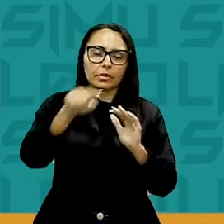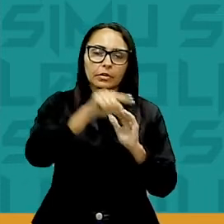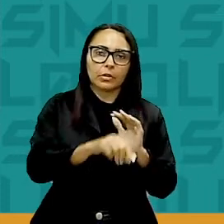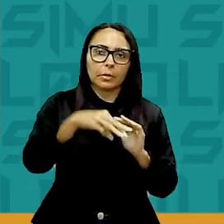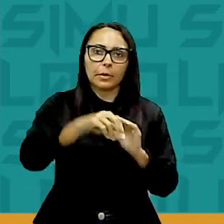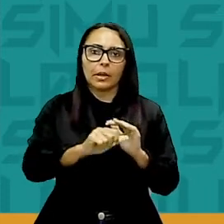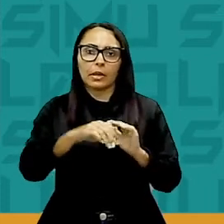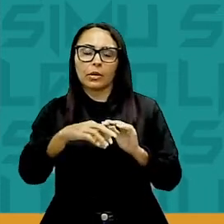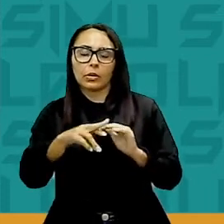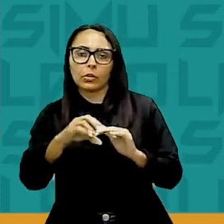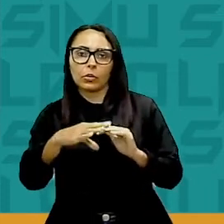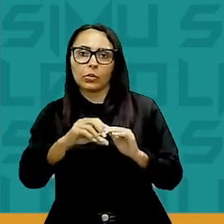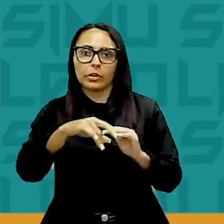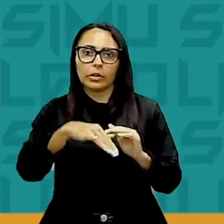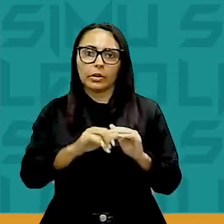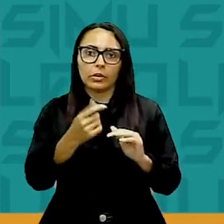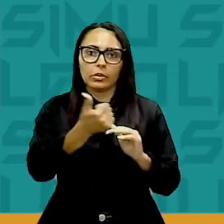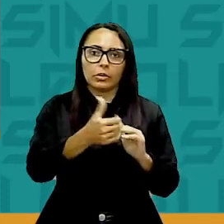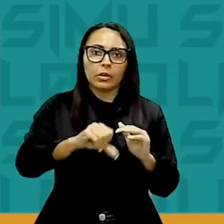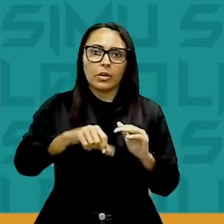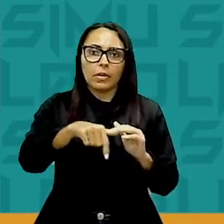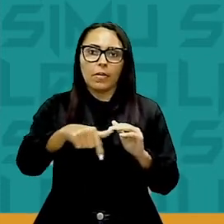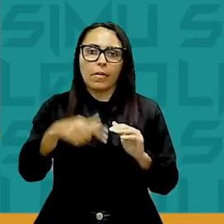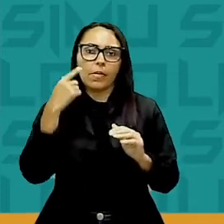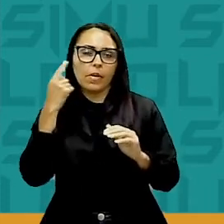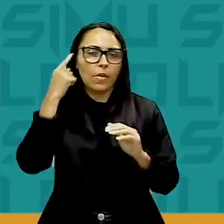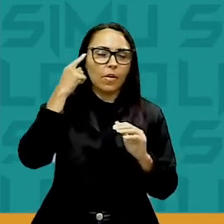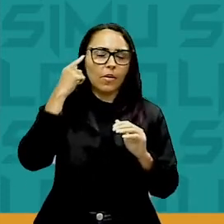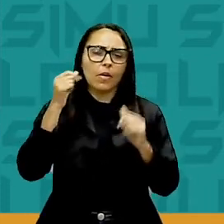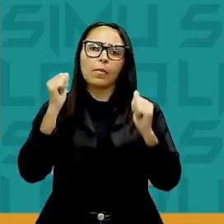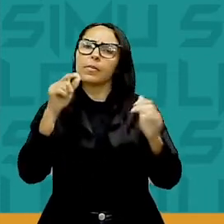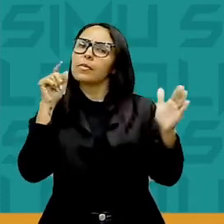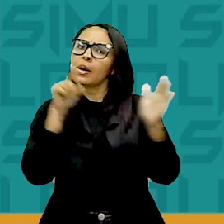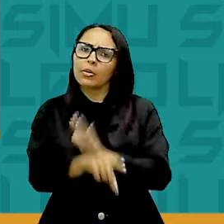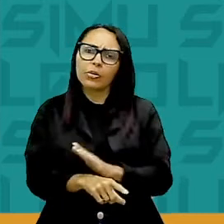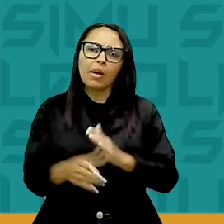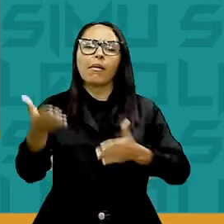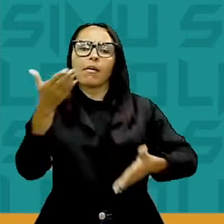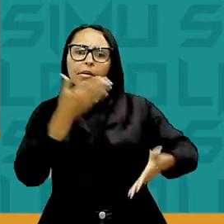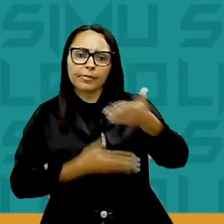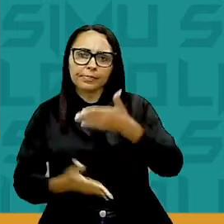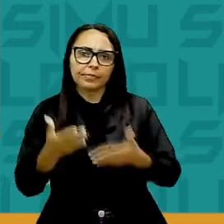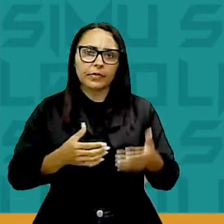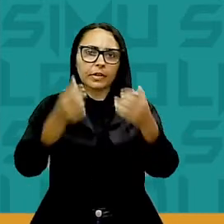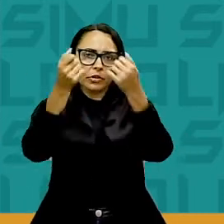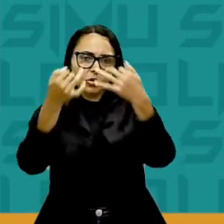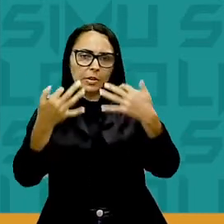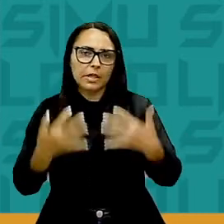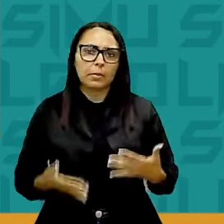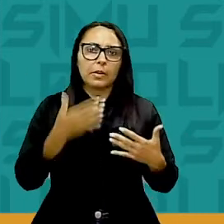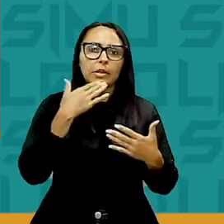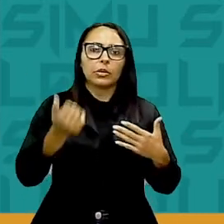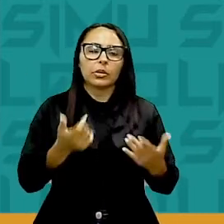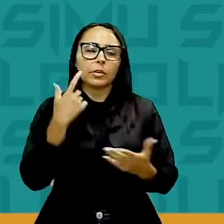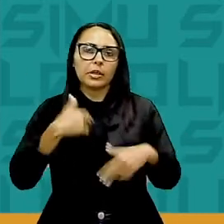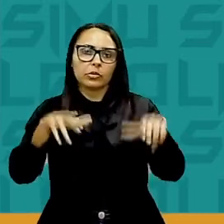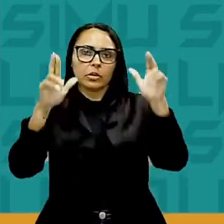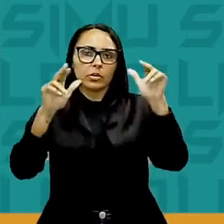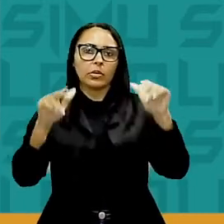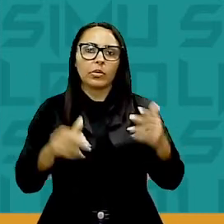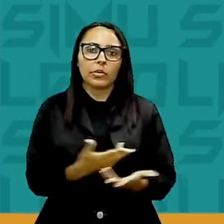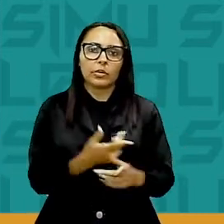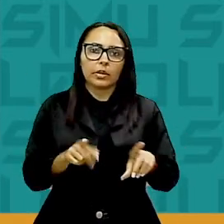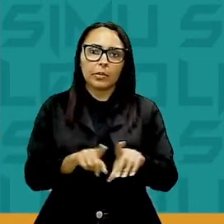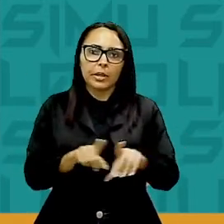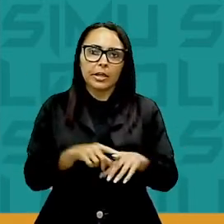@marconi1977. Lá você pode entrar em contato, tirar suas dúvidas. Nós podemos esclarecer um pouquinho mais a respeito dos assuntos que